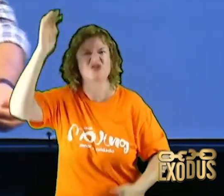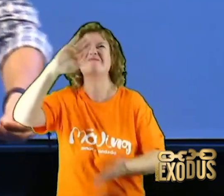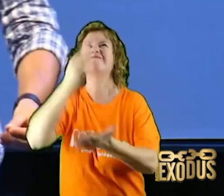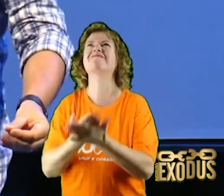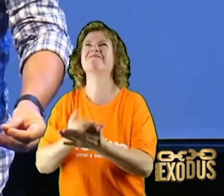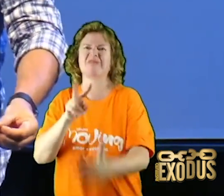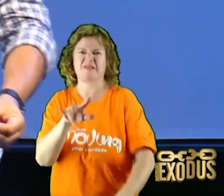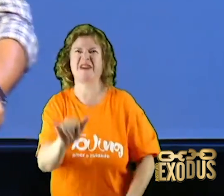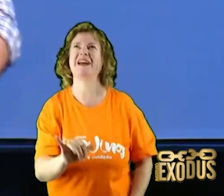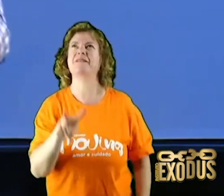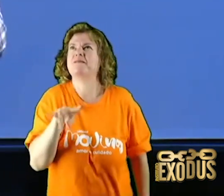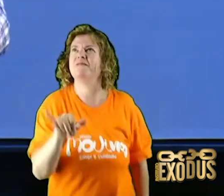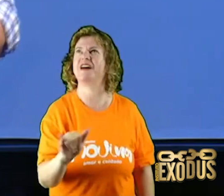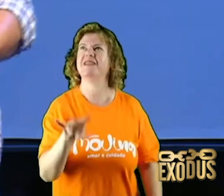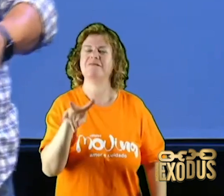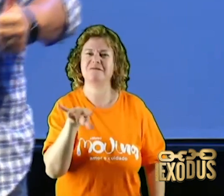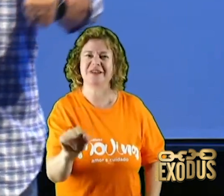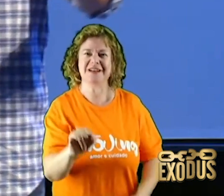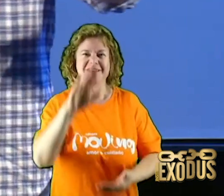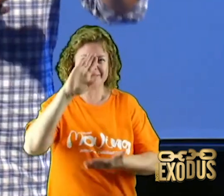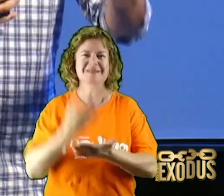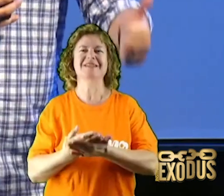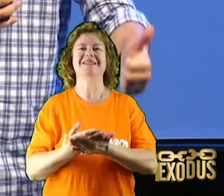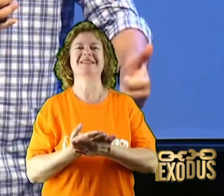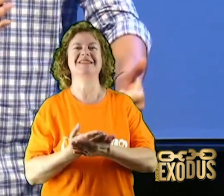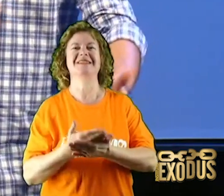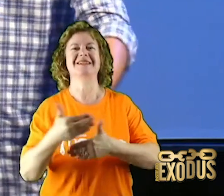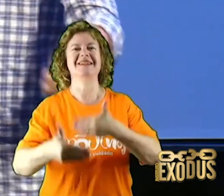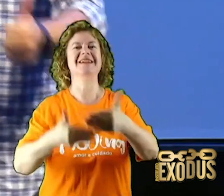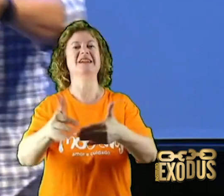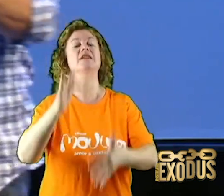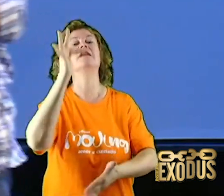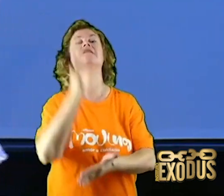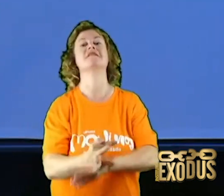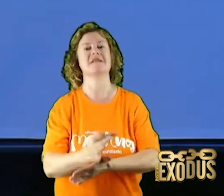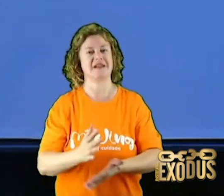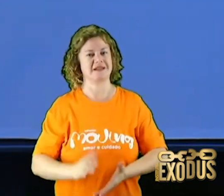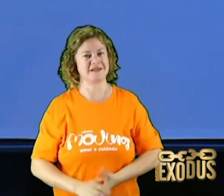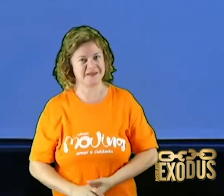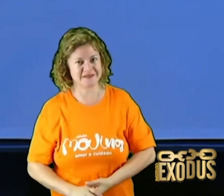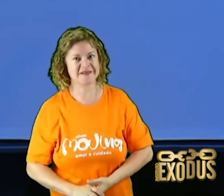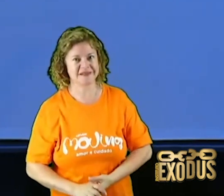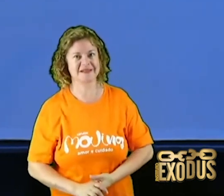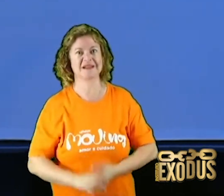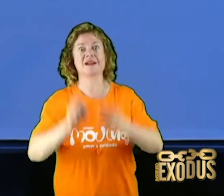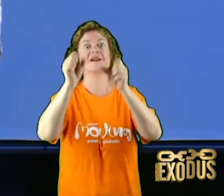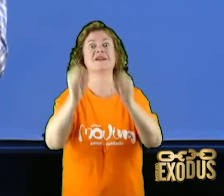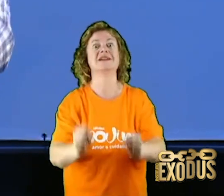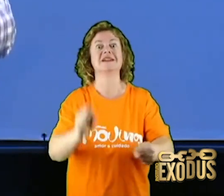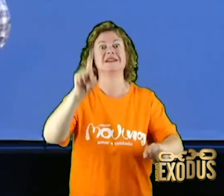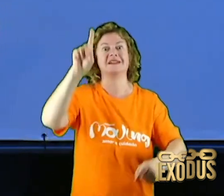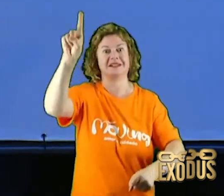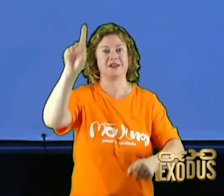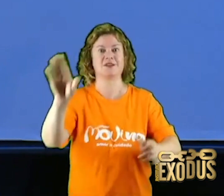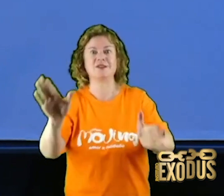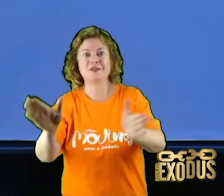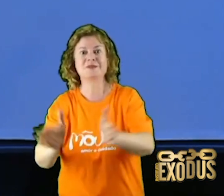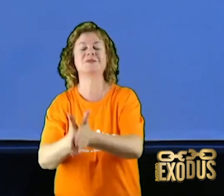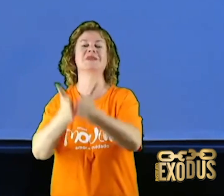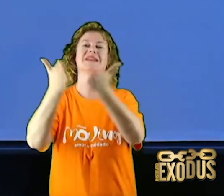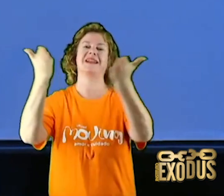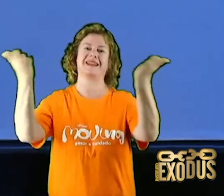percebeu. Então, aprenda isso. O poder de Deus ou os milagres